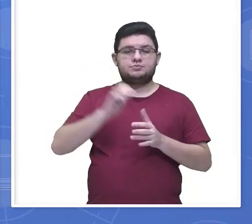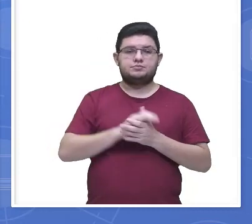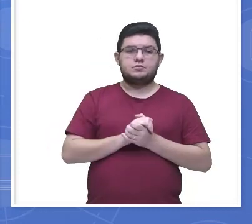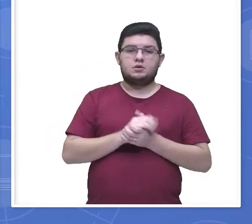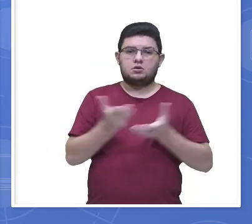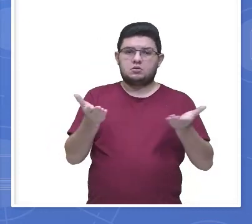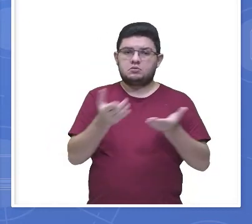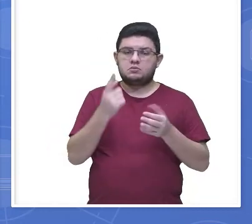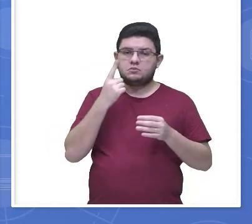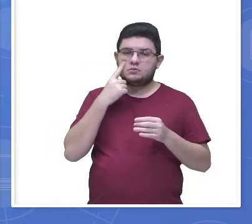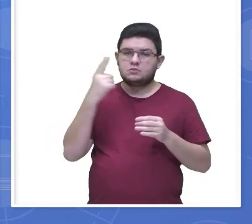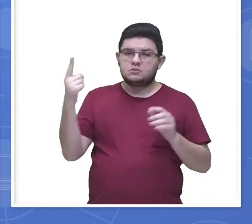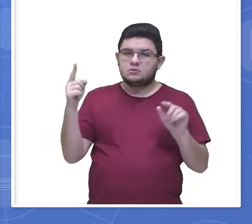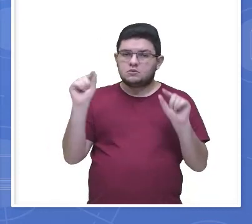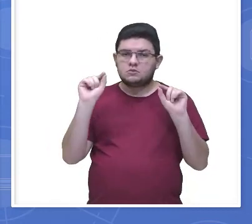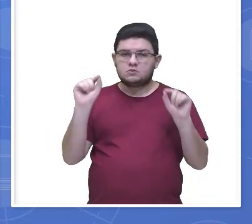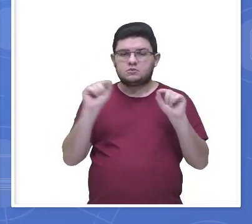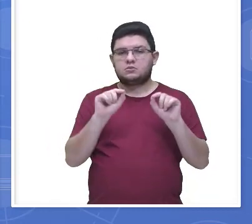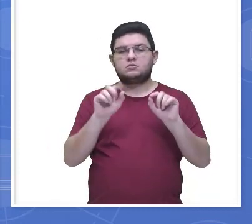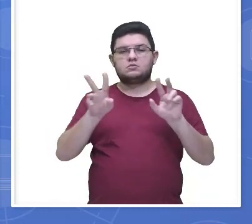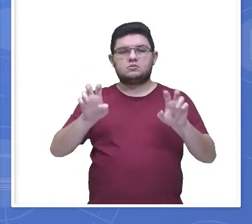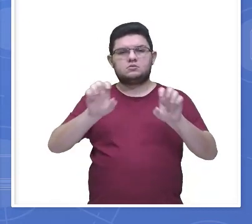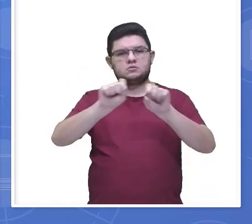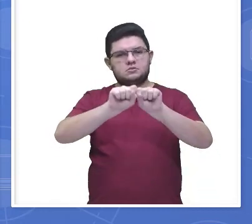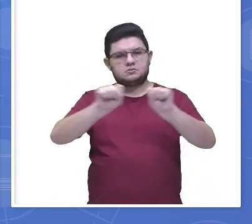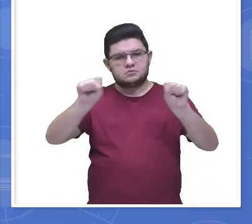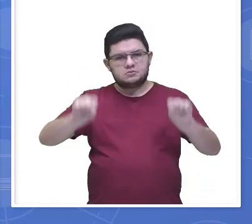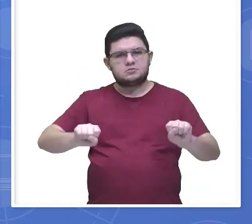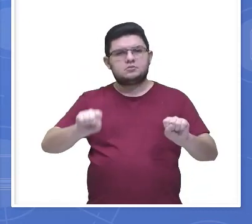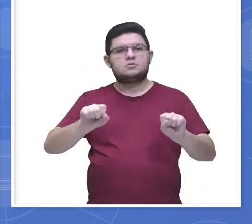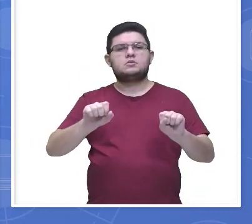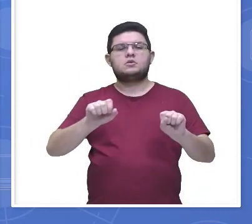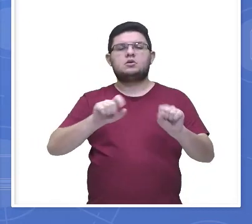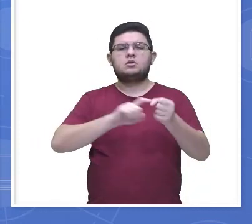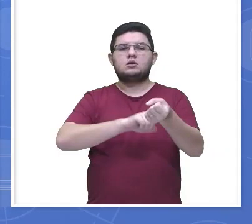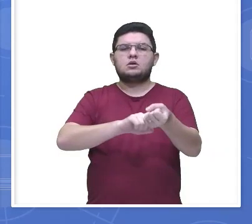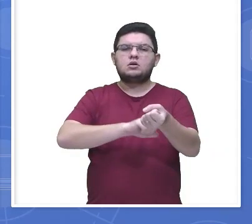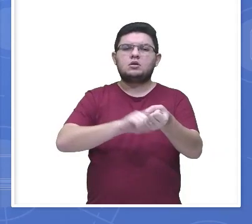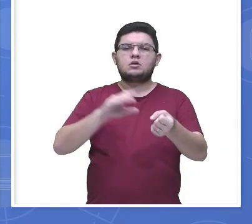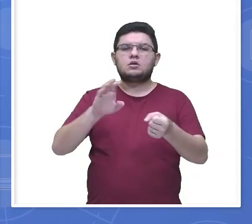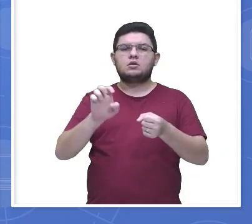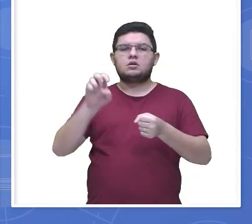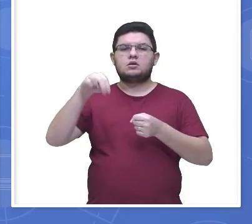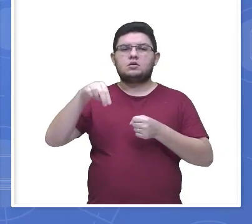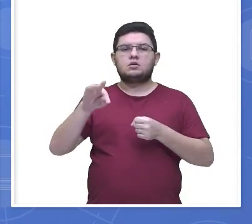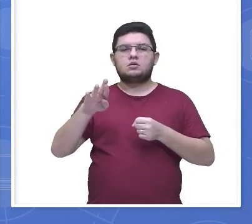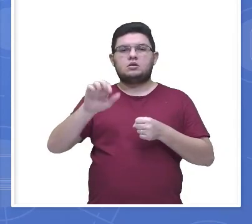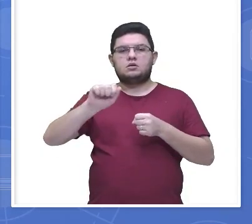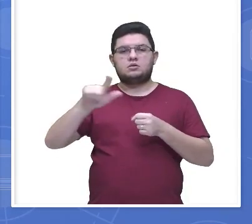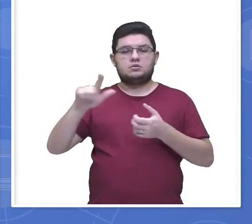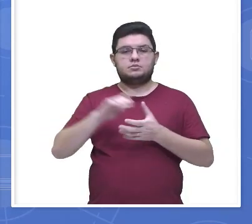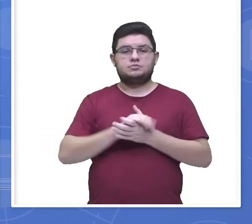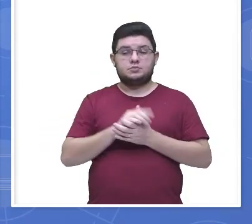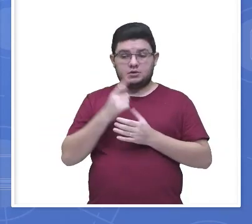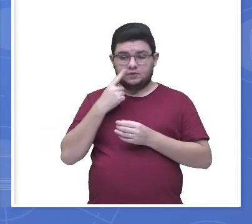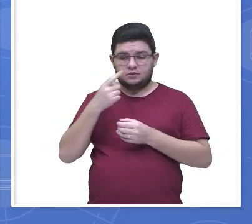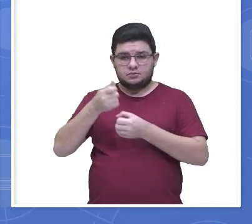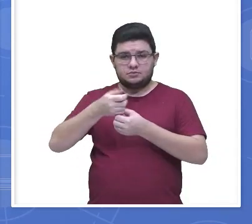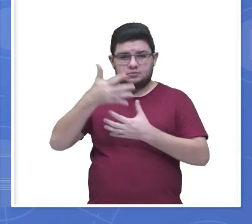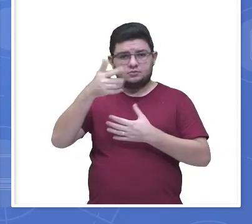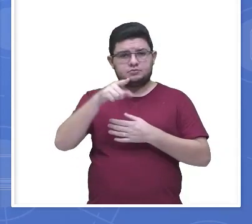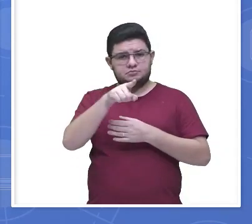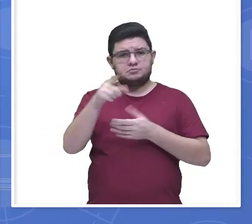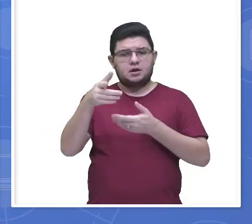ali sobre o sistema nervoso central, né? Já vimos aí a participação de vocês no chat, parabéns, continuem participando, mandando